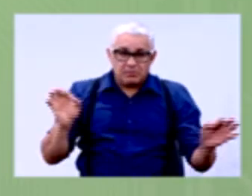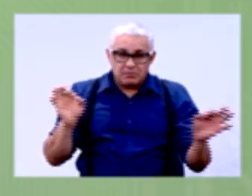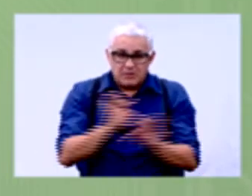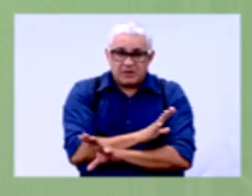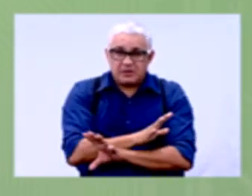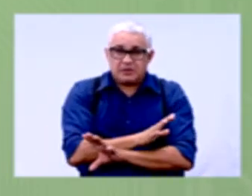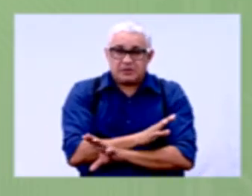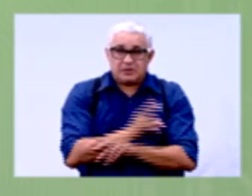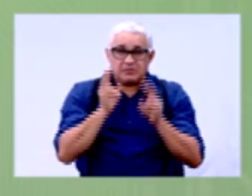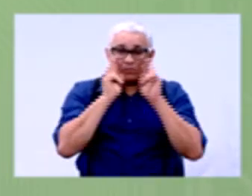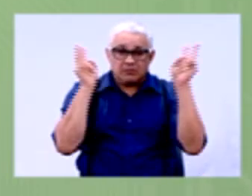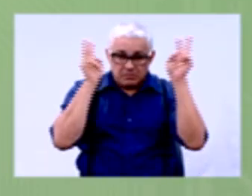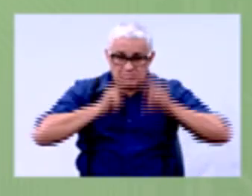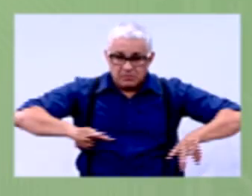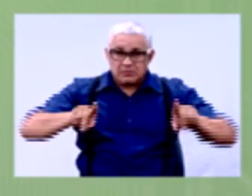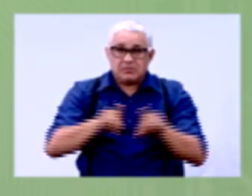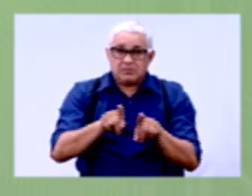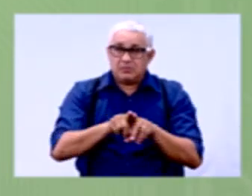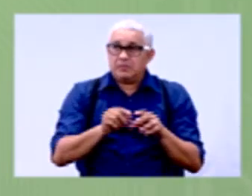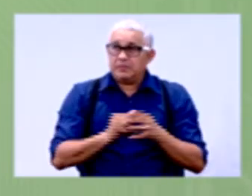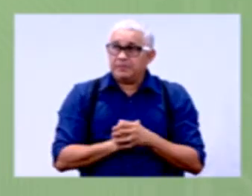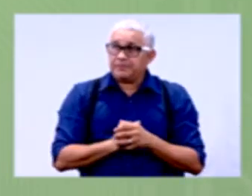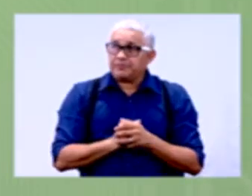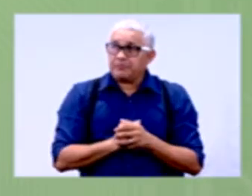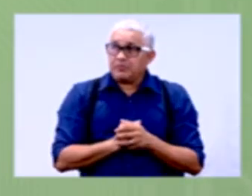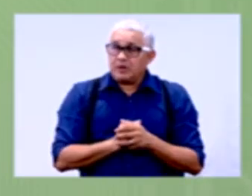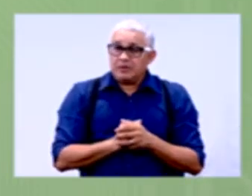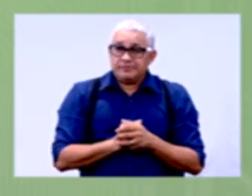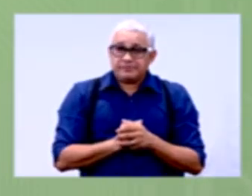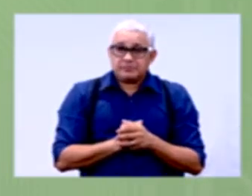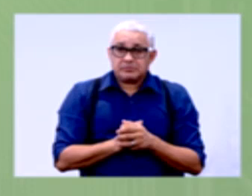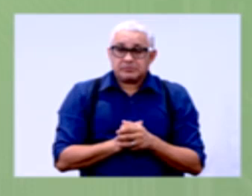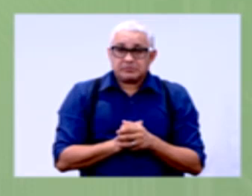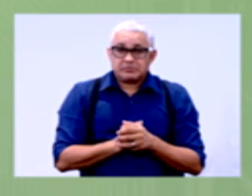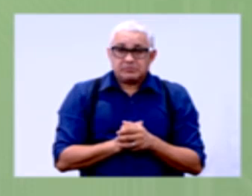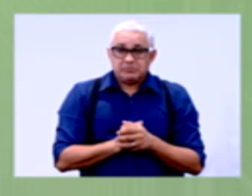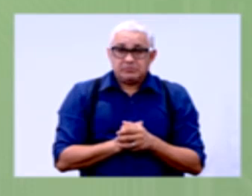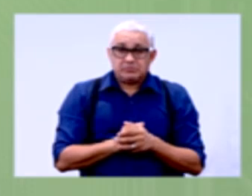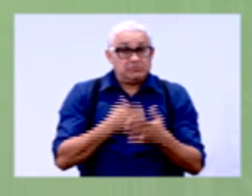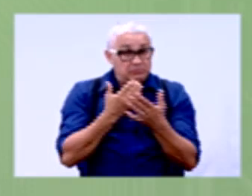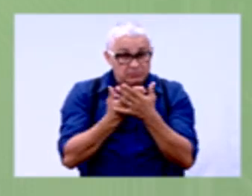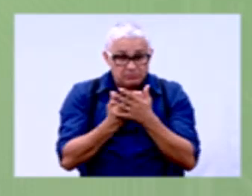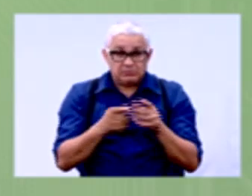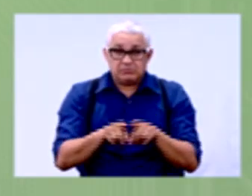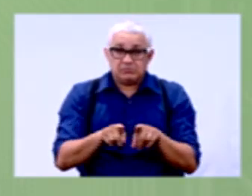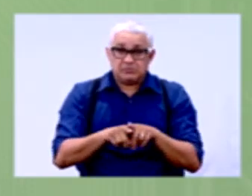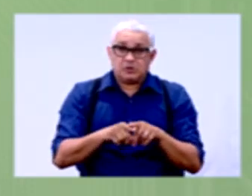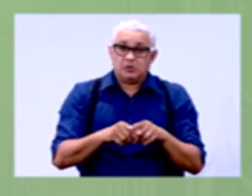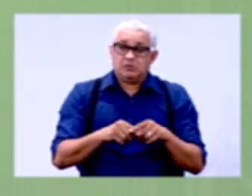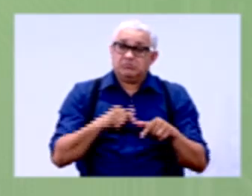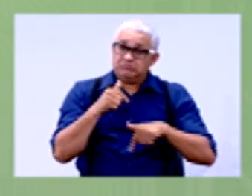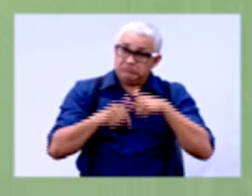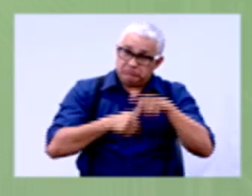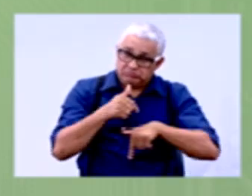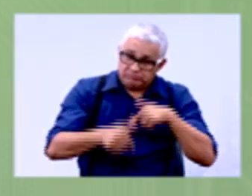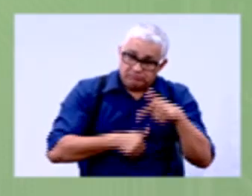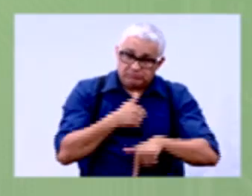tanto visualmente como em produção. Então nós vimos, o trabalho